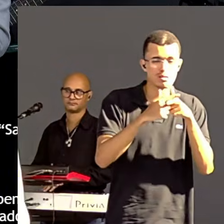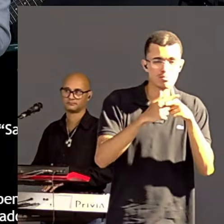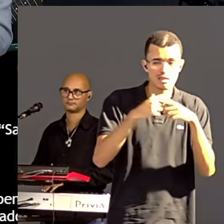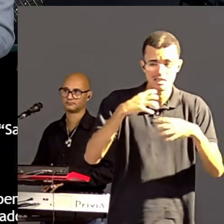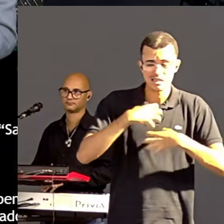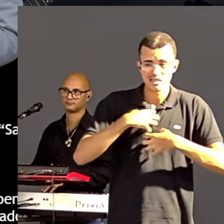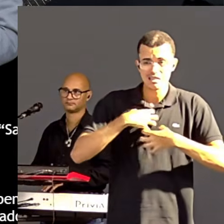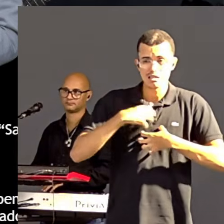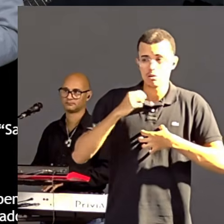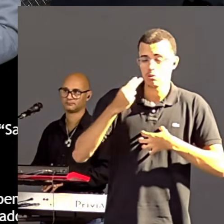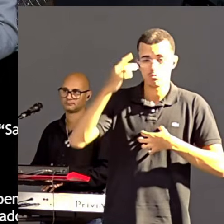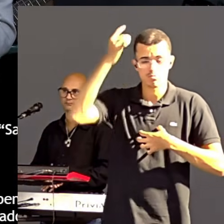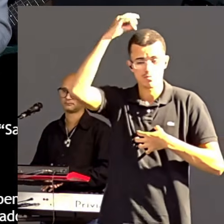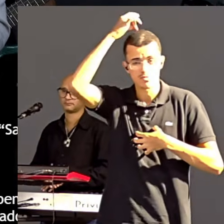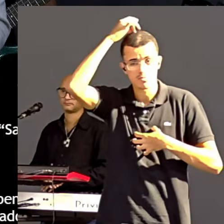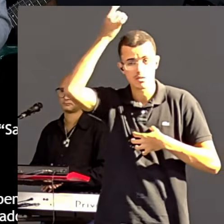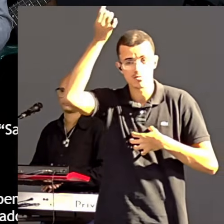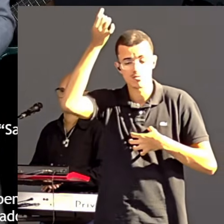sentimental e espiritual.